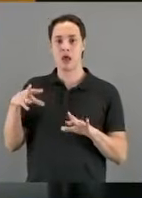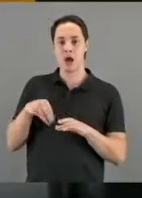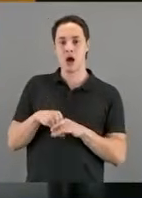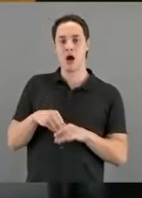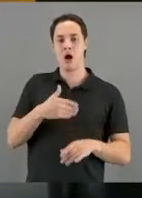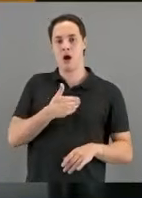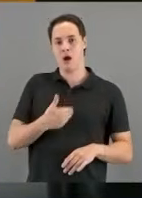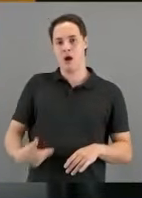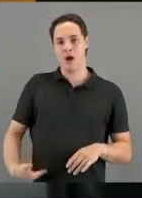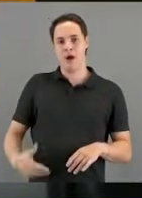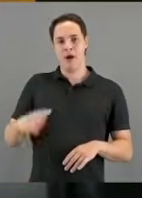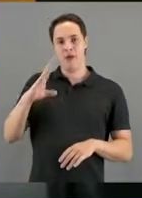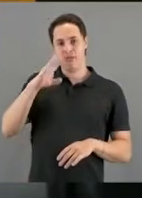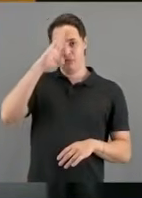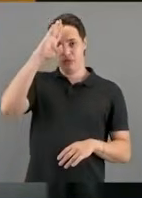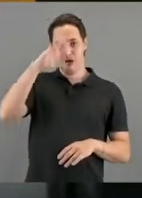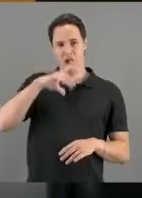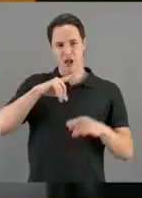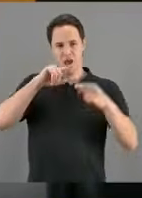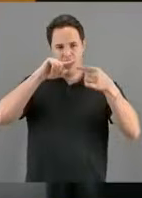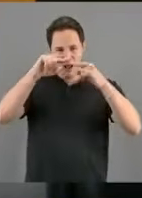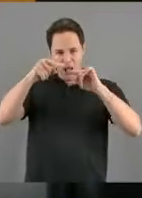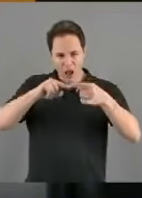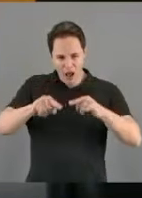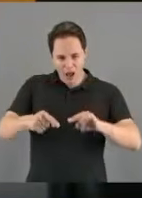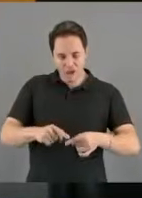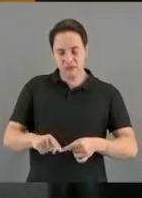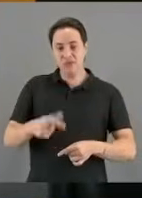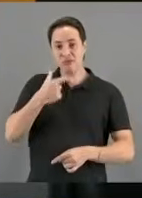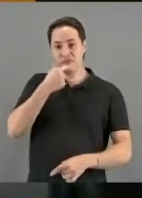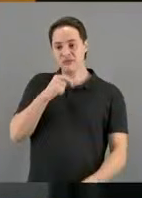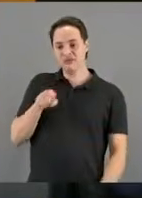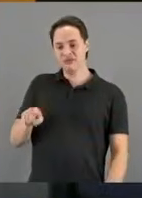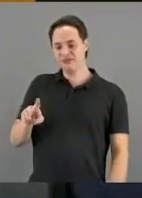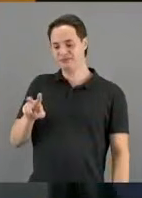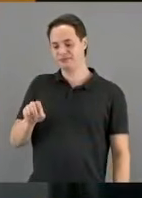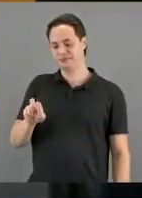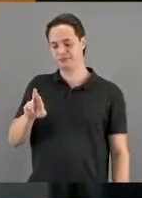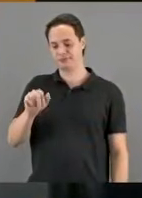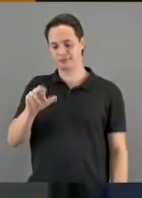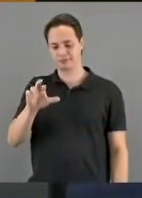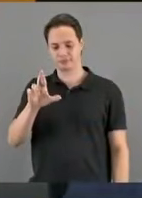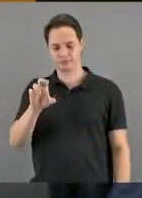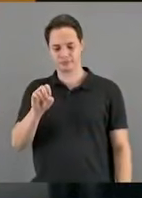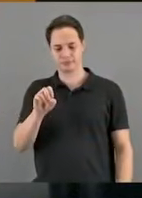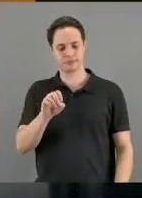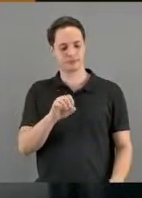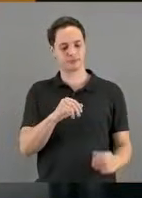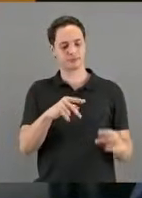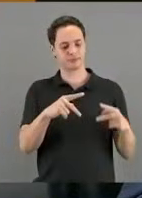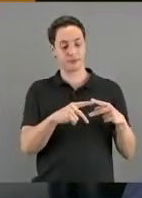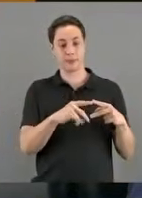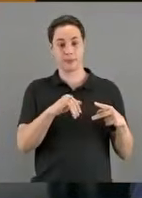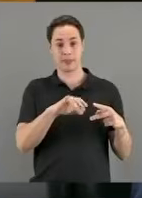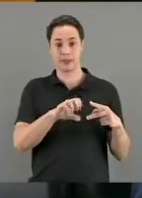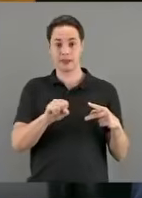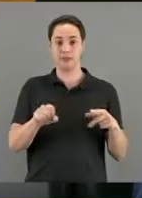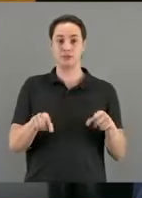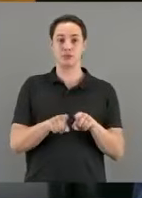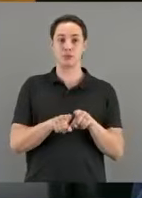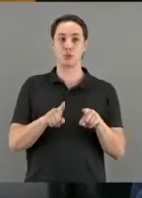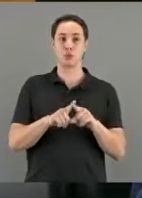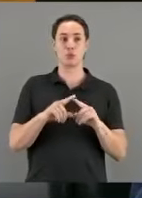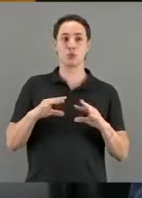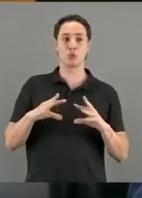entre esquema do Vorcaro, Zettel, INSS, Golden Boys, é tudo uma